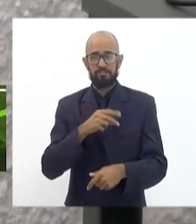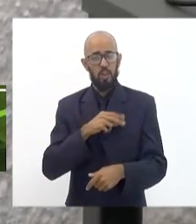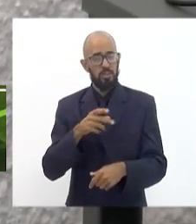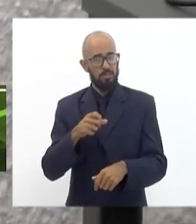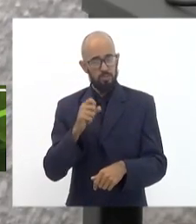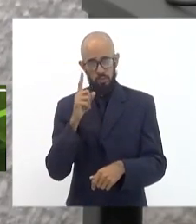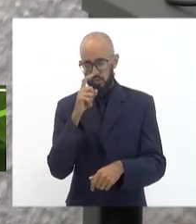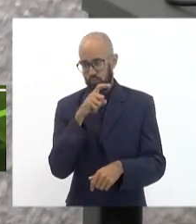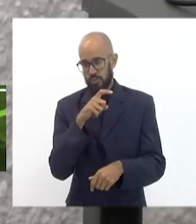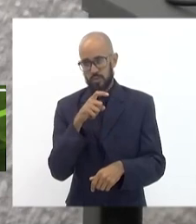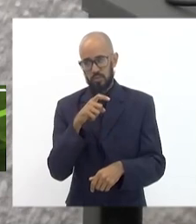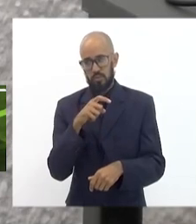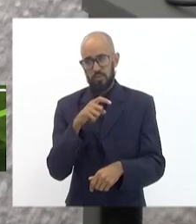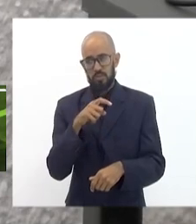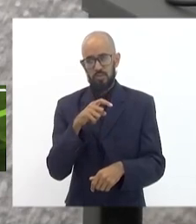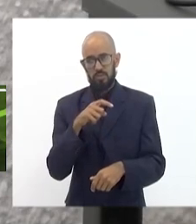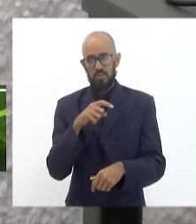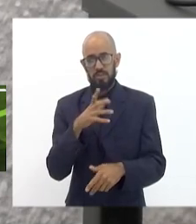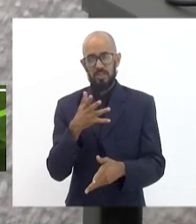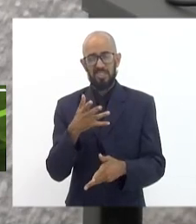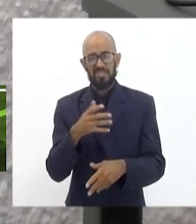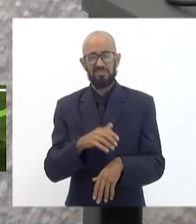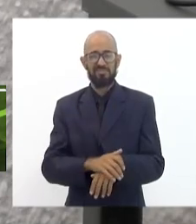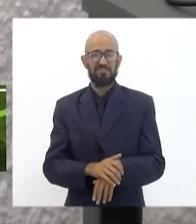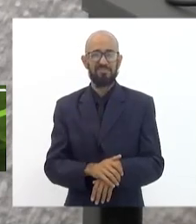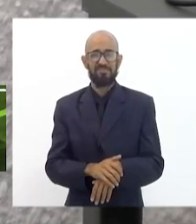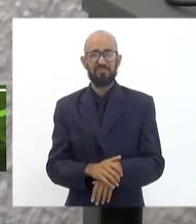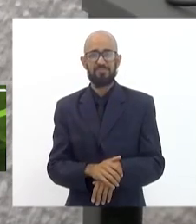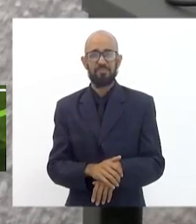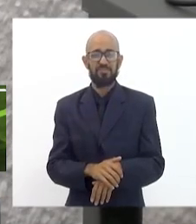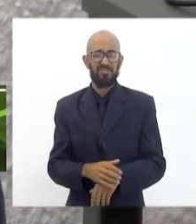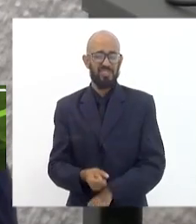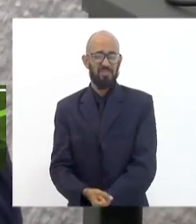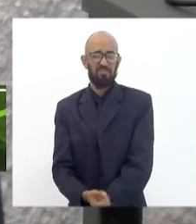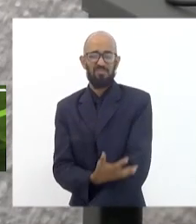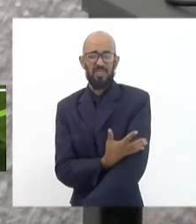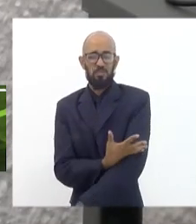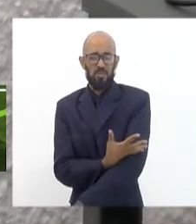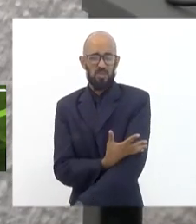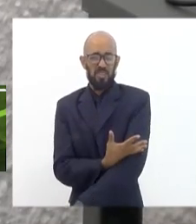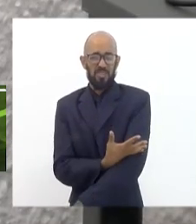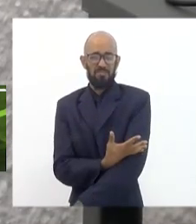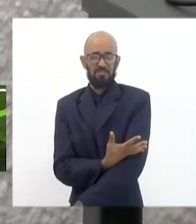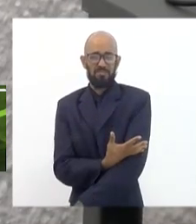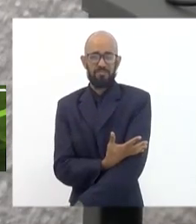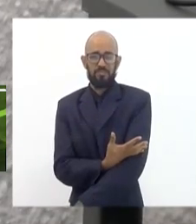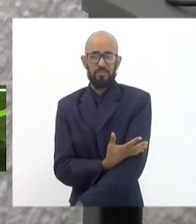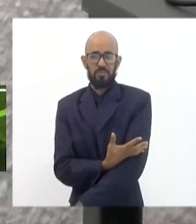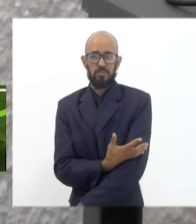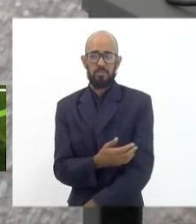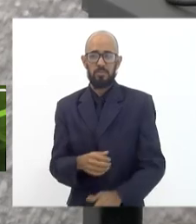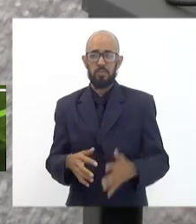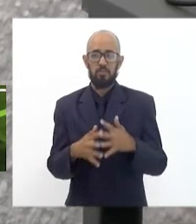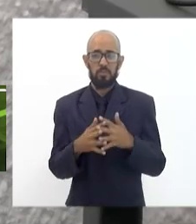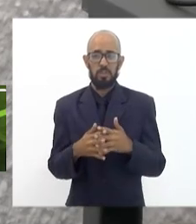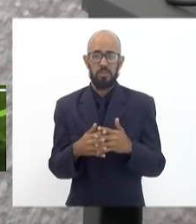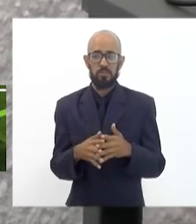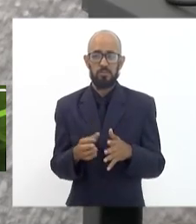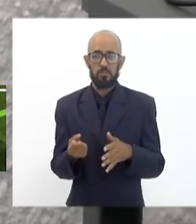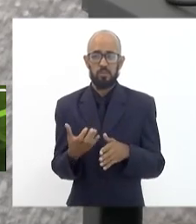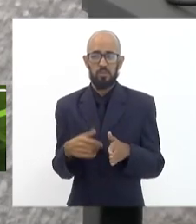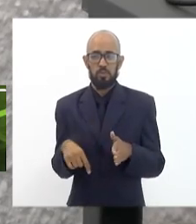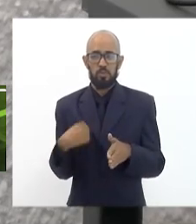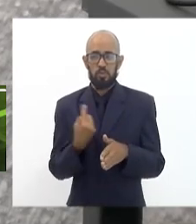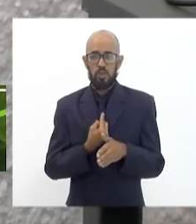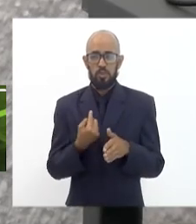difícil de você não não não se emocionar não enfim quando nós